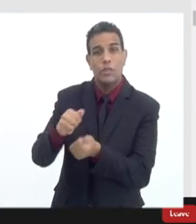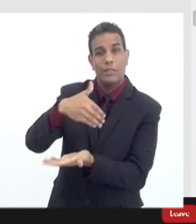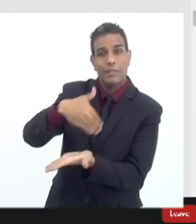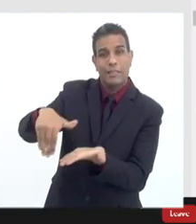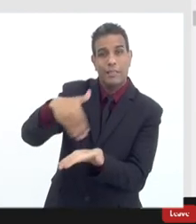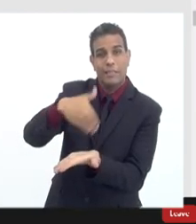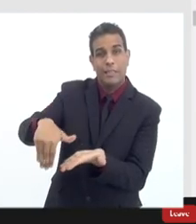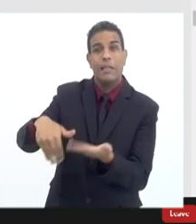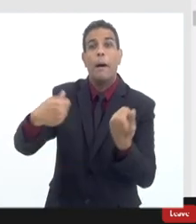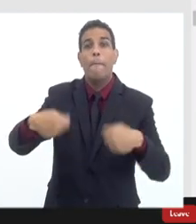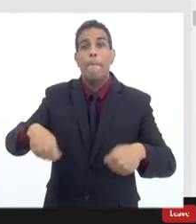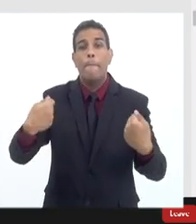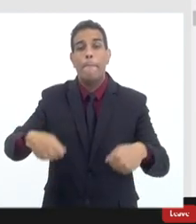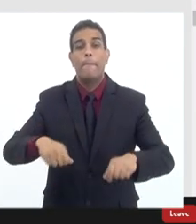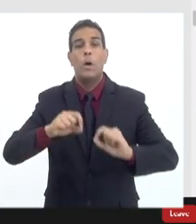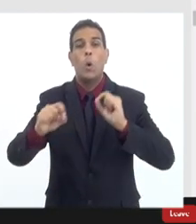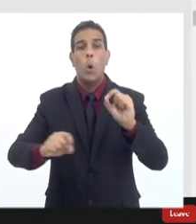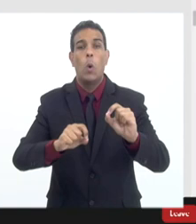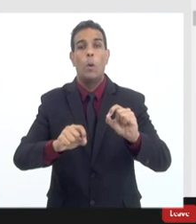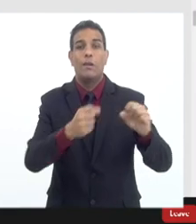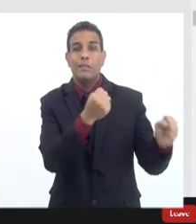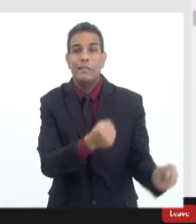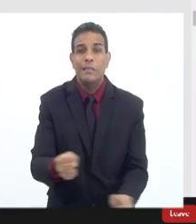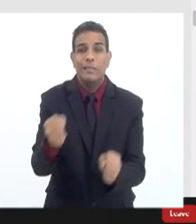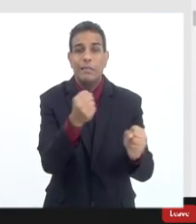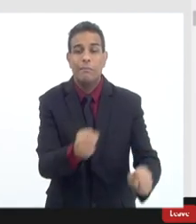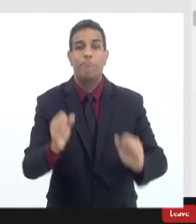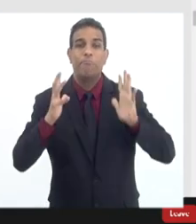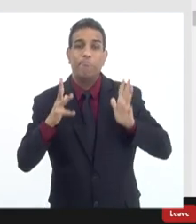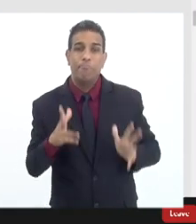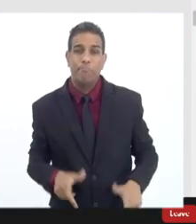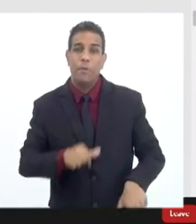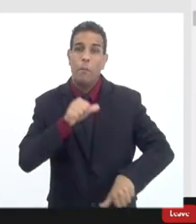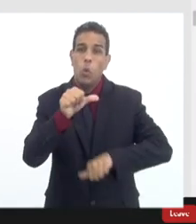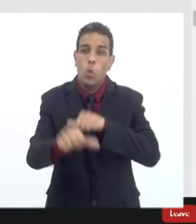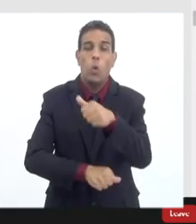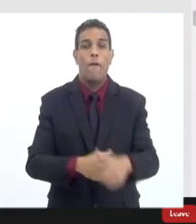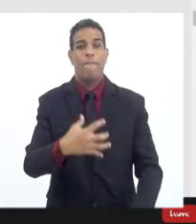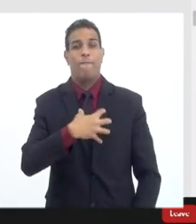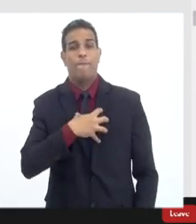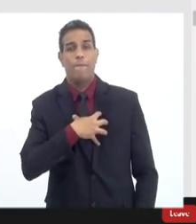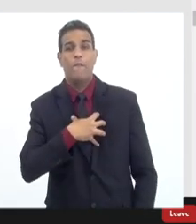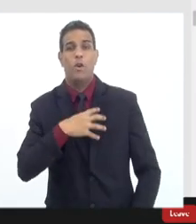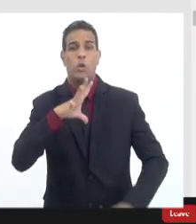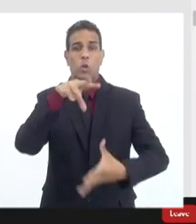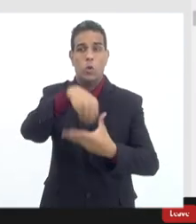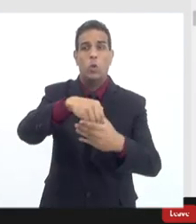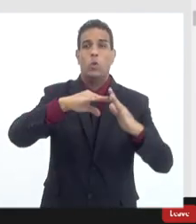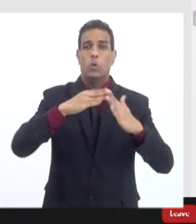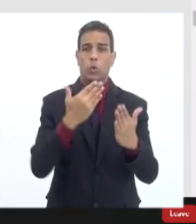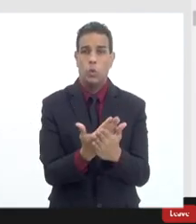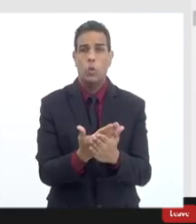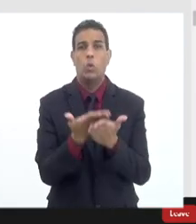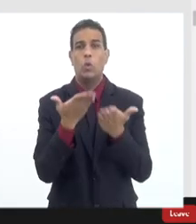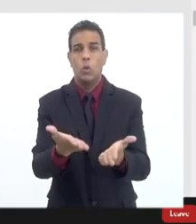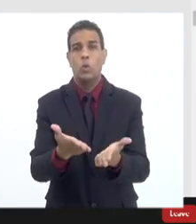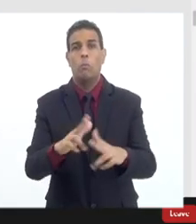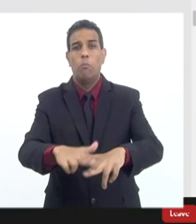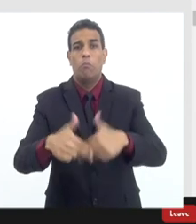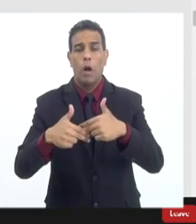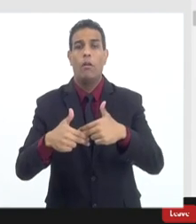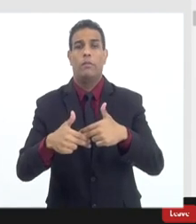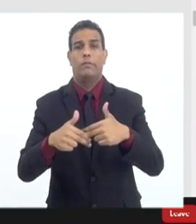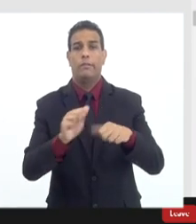de que a necessidade de limpeza nas escolas mudou, né, com a